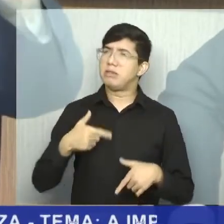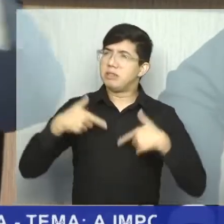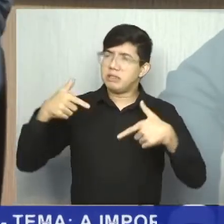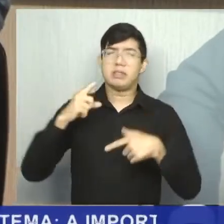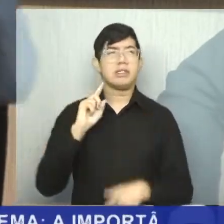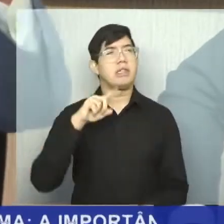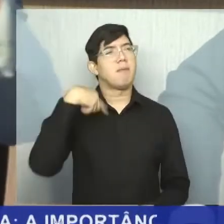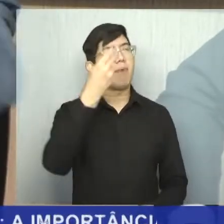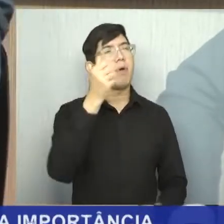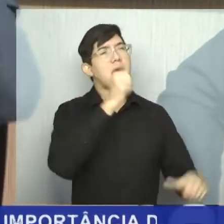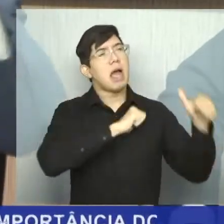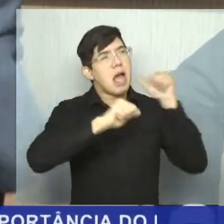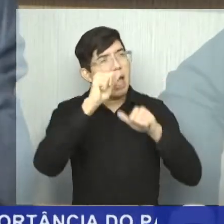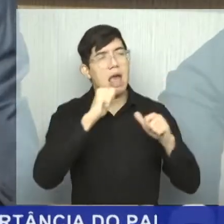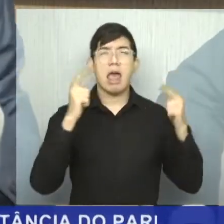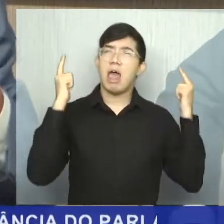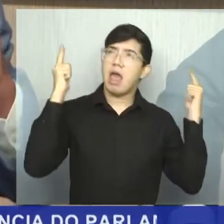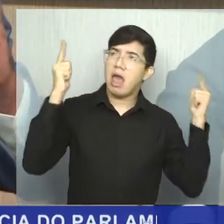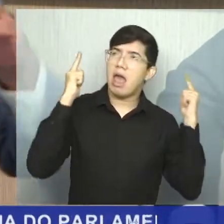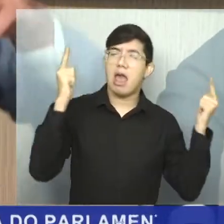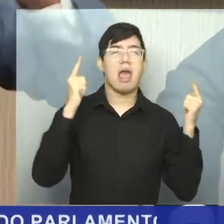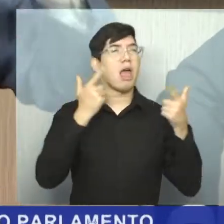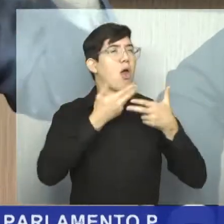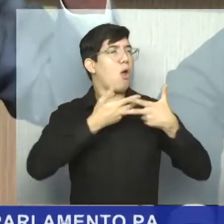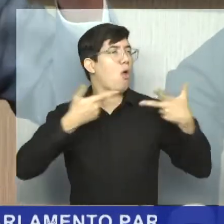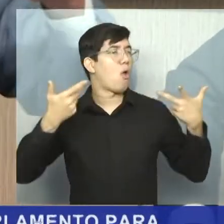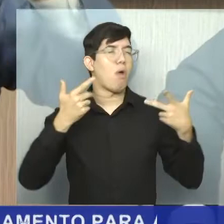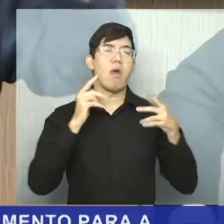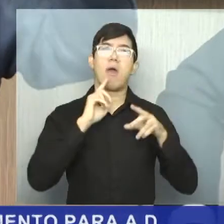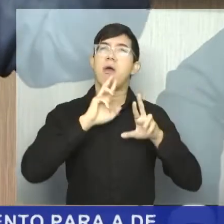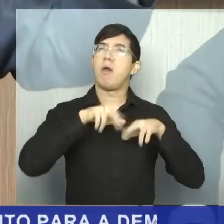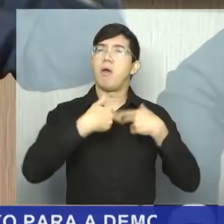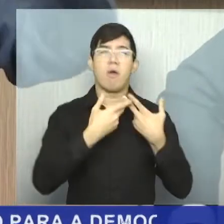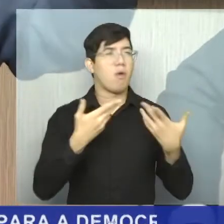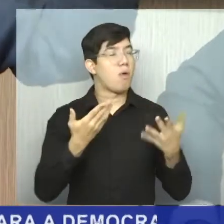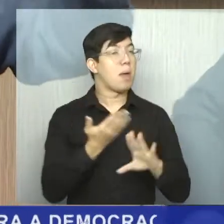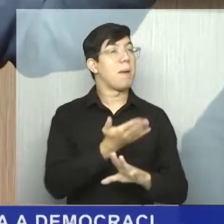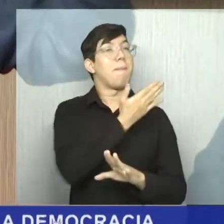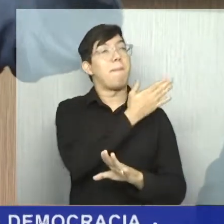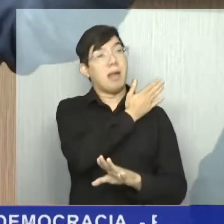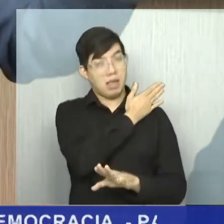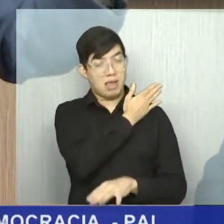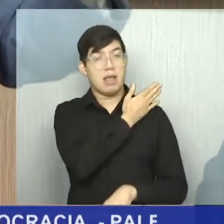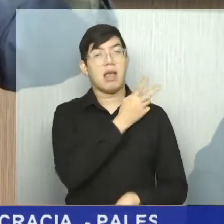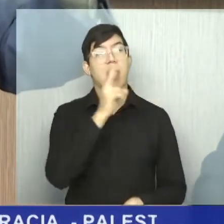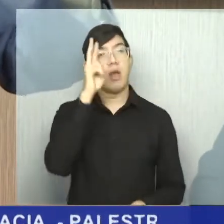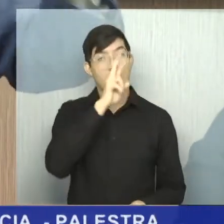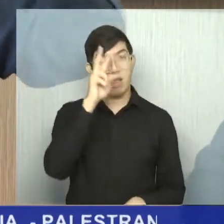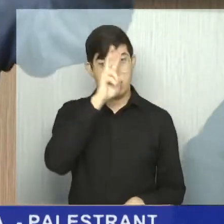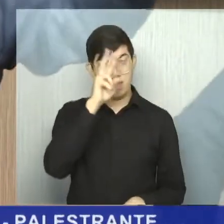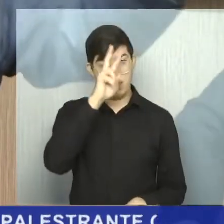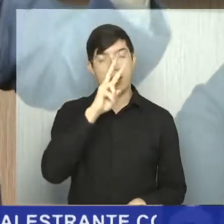casar e tal, livremente, não sei o que e tal. Isso era na época, Maurício, uma coisa que eu me lembro vagamente. Eu me lembro